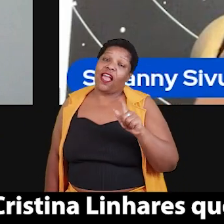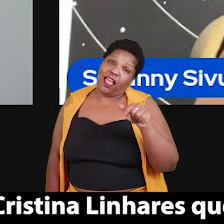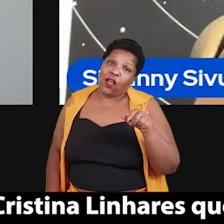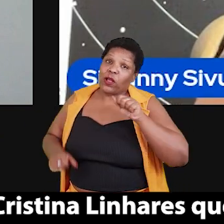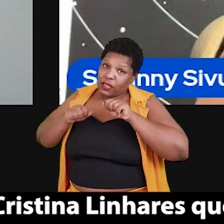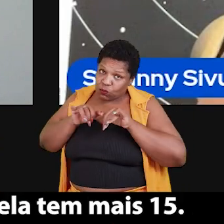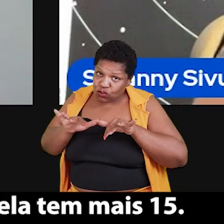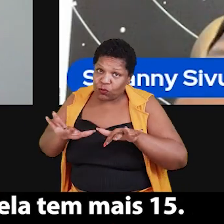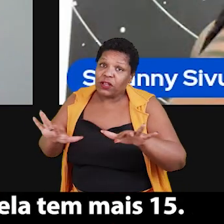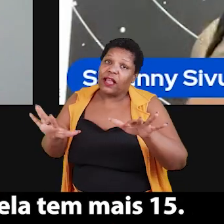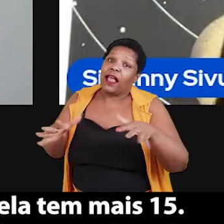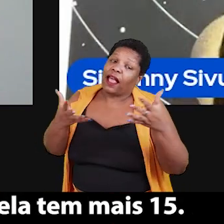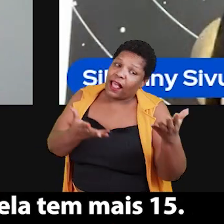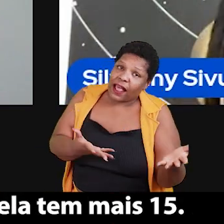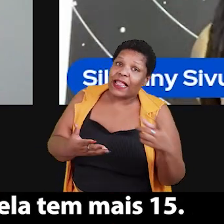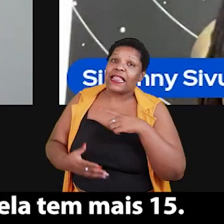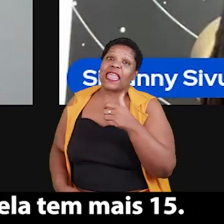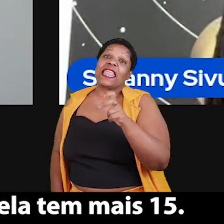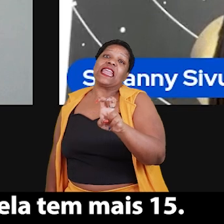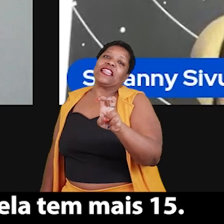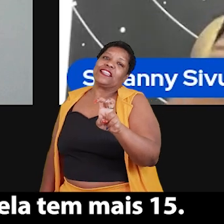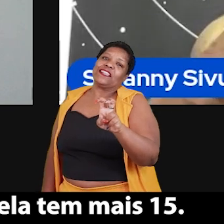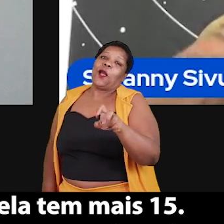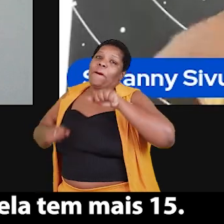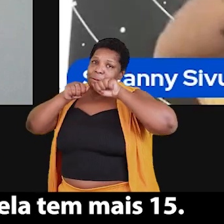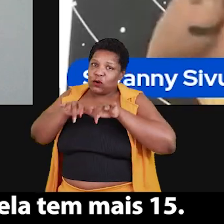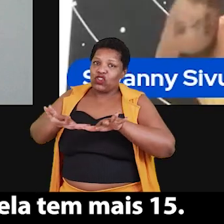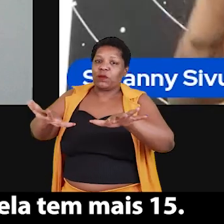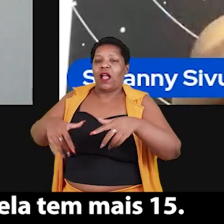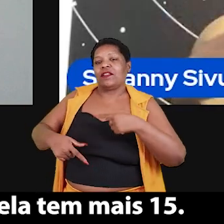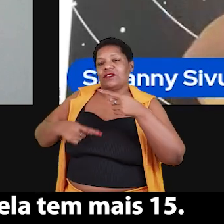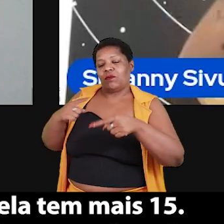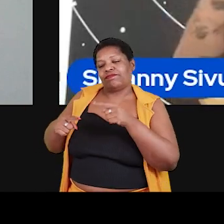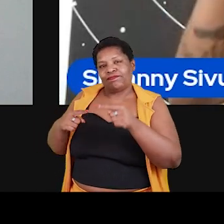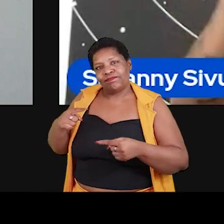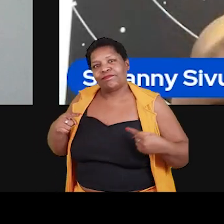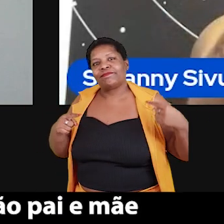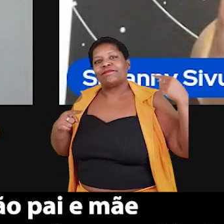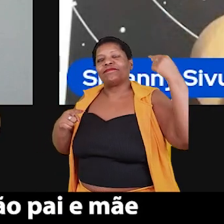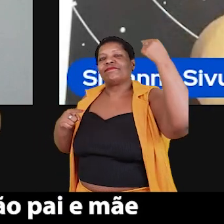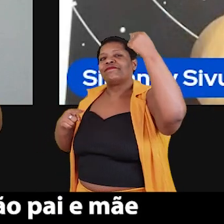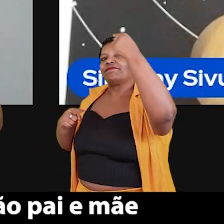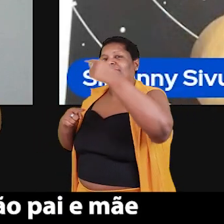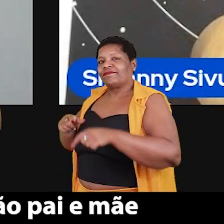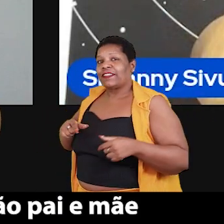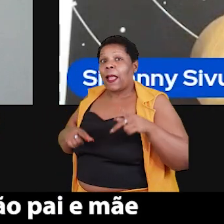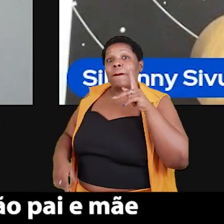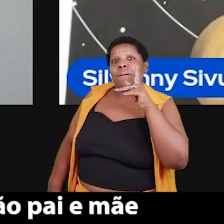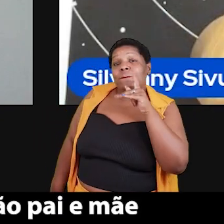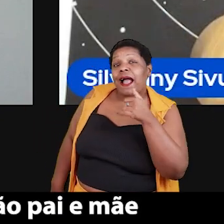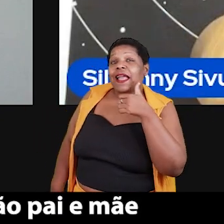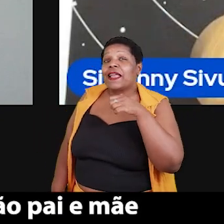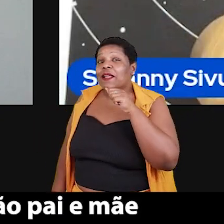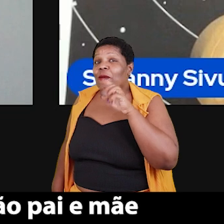uma das multiplicadoras e como ela tem mais 15. E aí a roda segue girando. Então, o pai e mãe